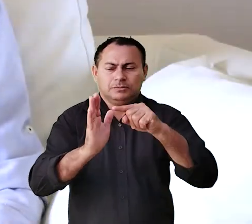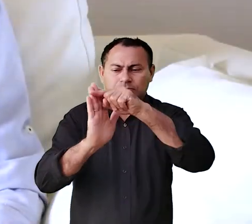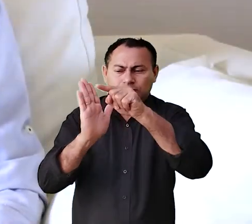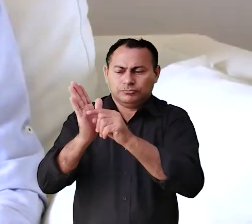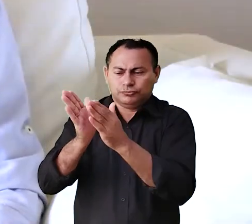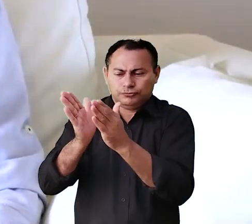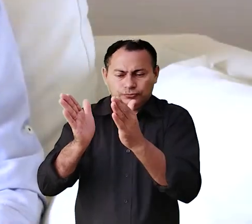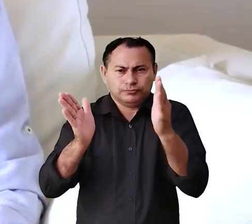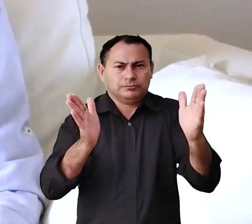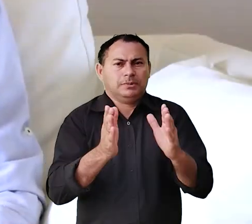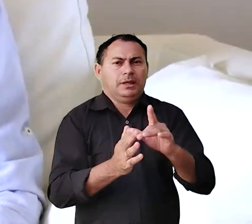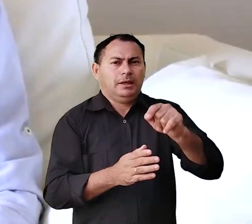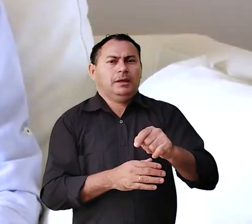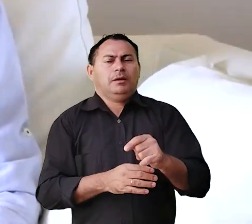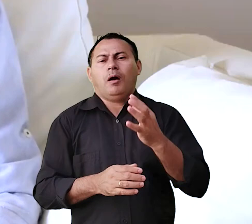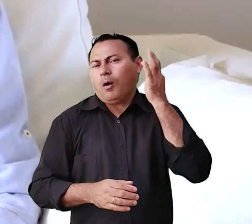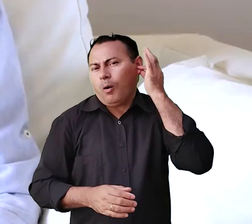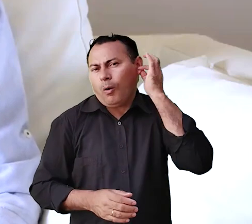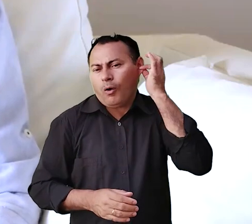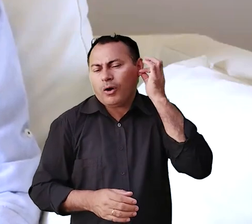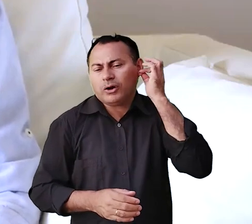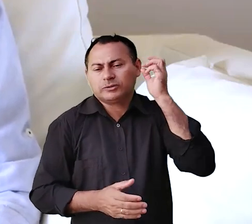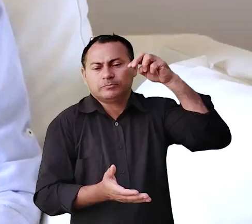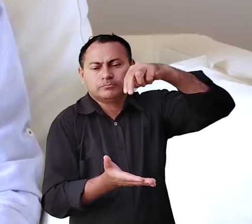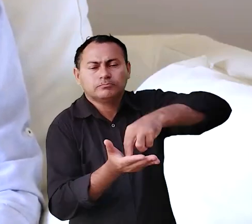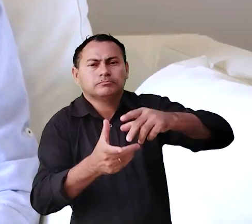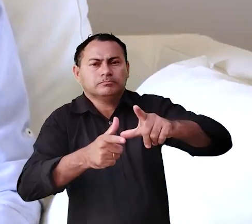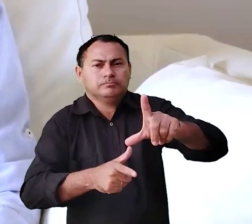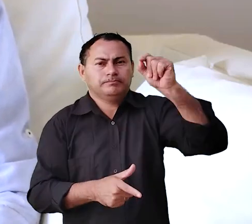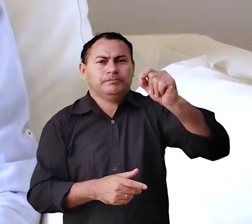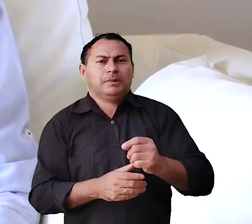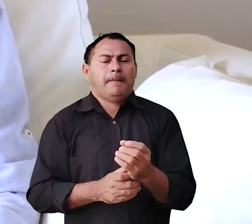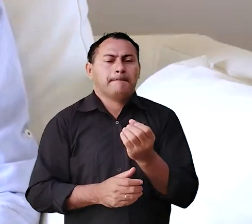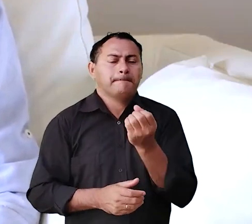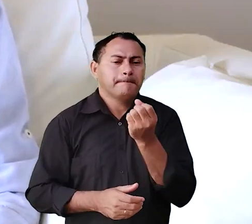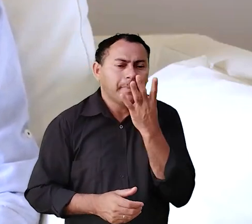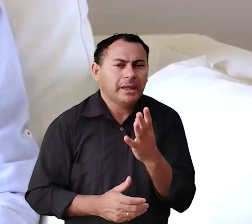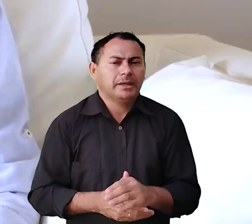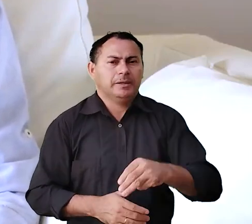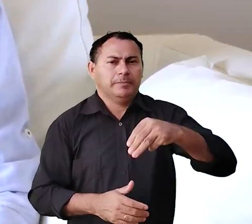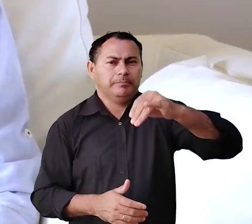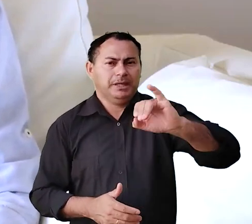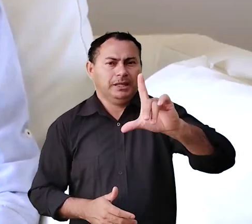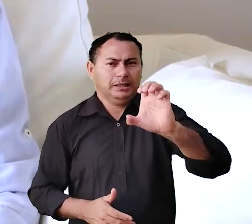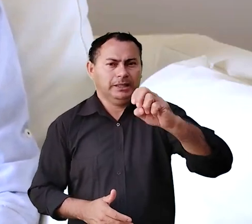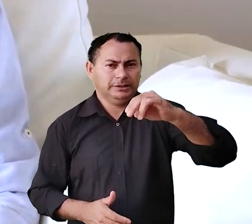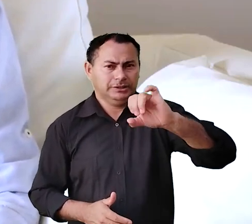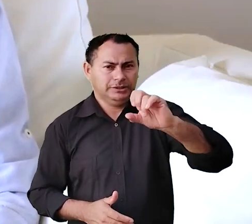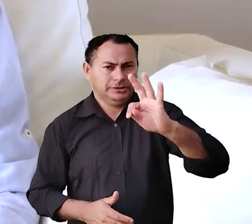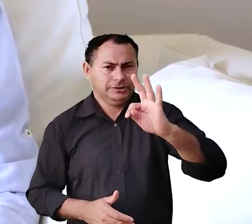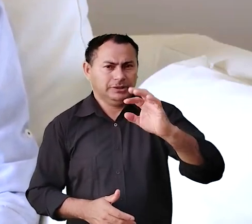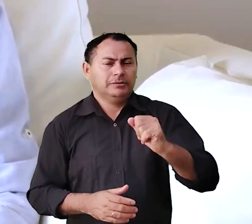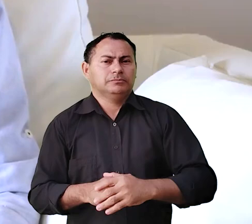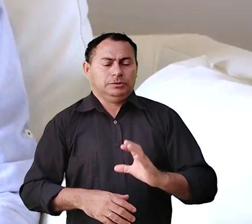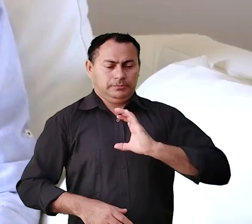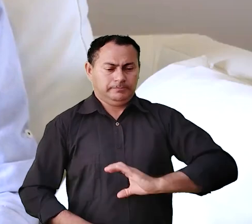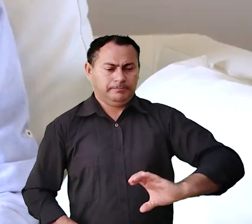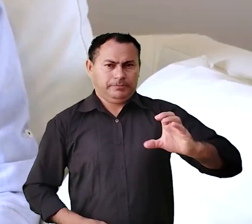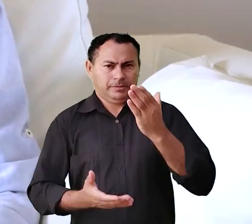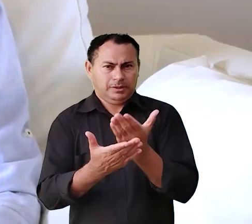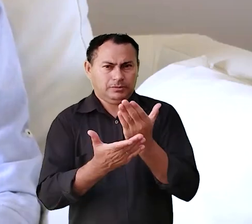tanta cronologia, essa é uma ótima posição, hein? Bem milenista. Uma posição de